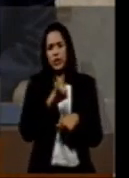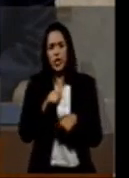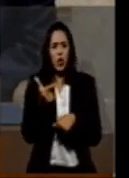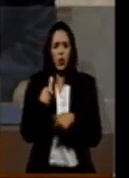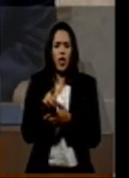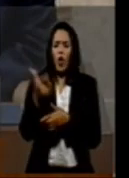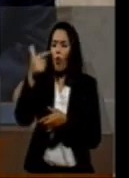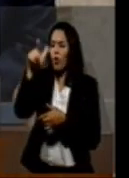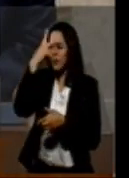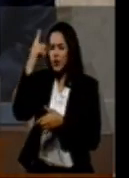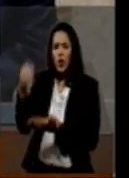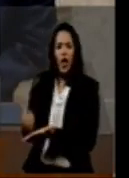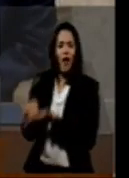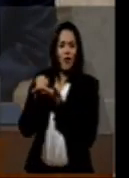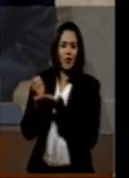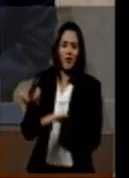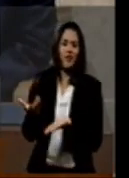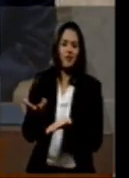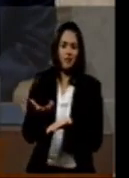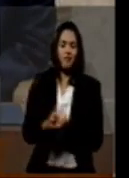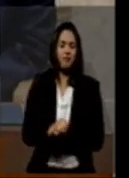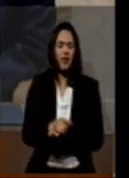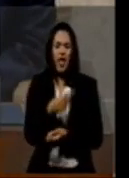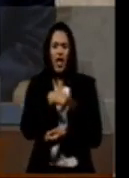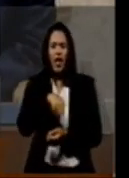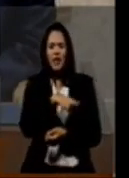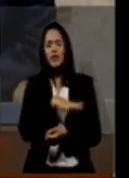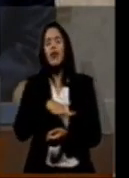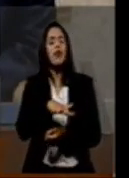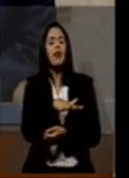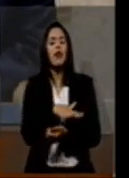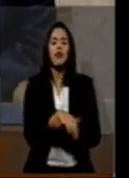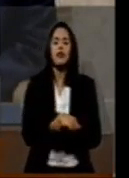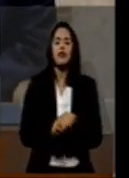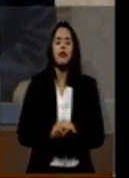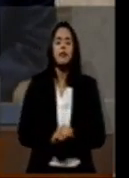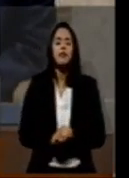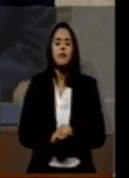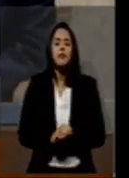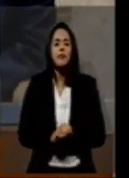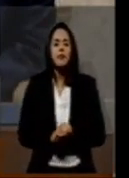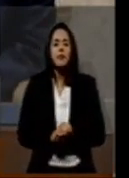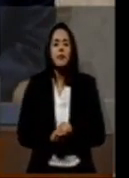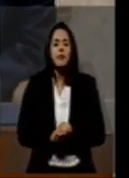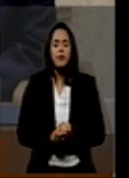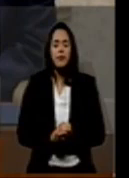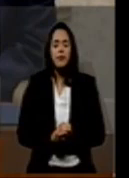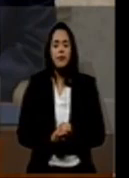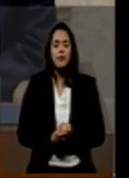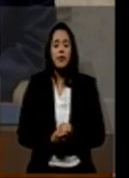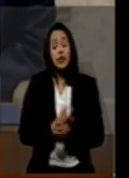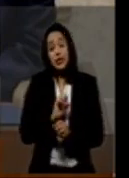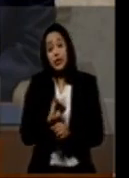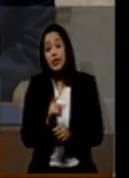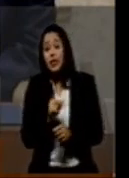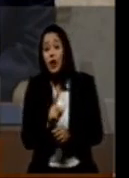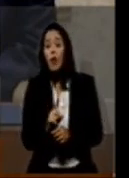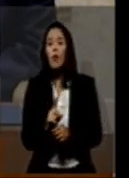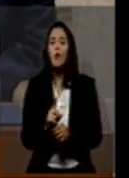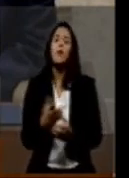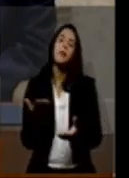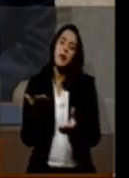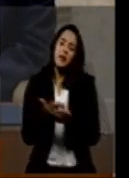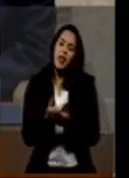à justiça essas questões que os conflitos não chegariam até